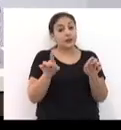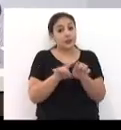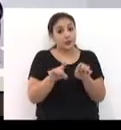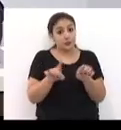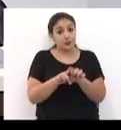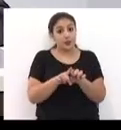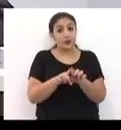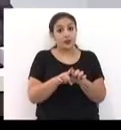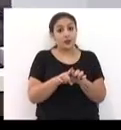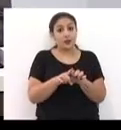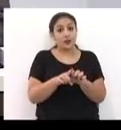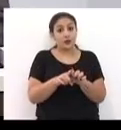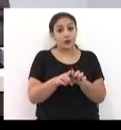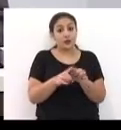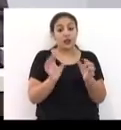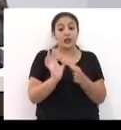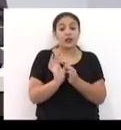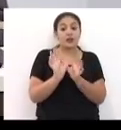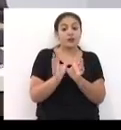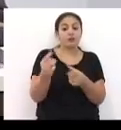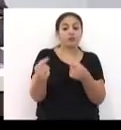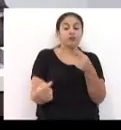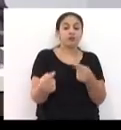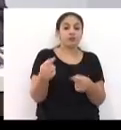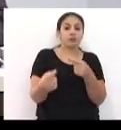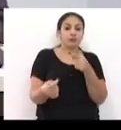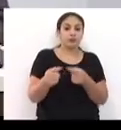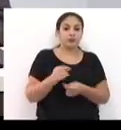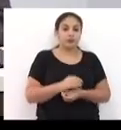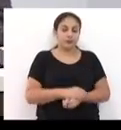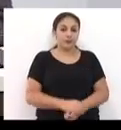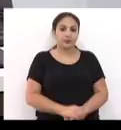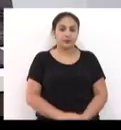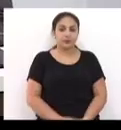Afronta o princípio da livre concorrência